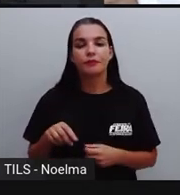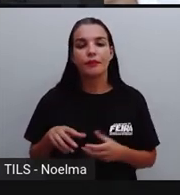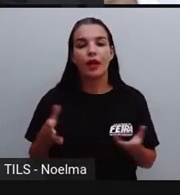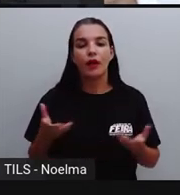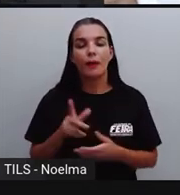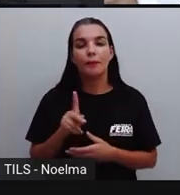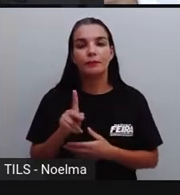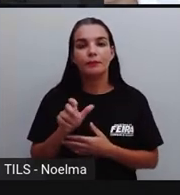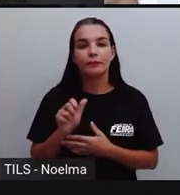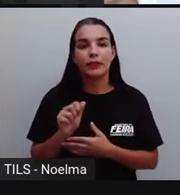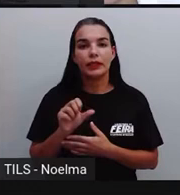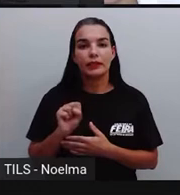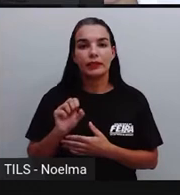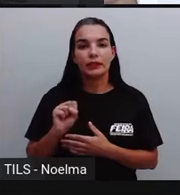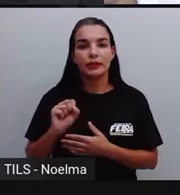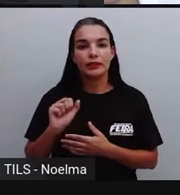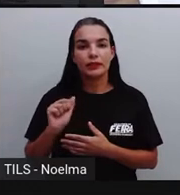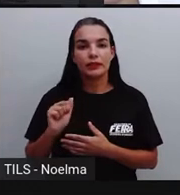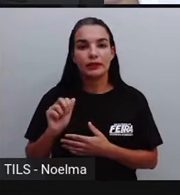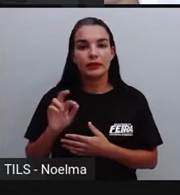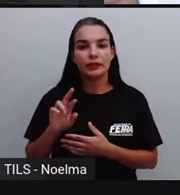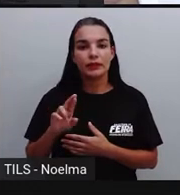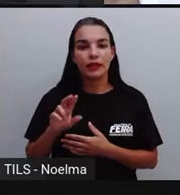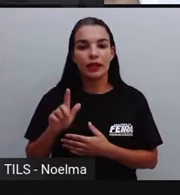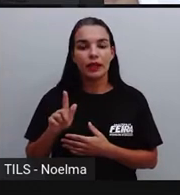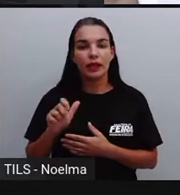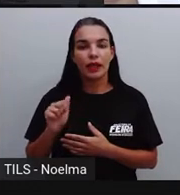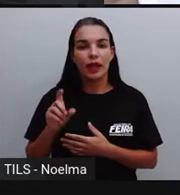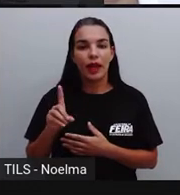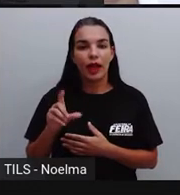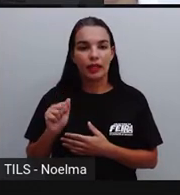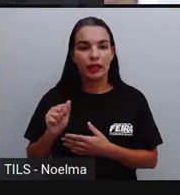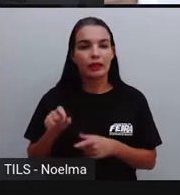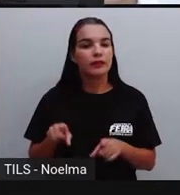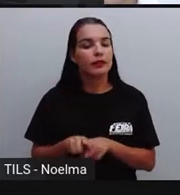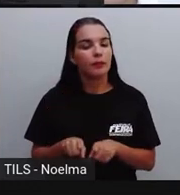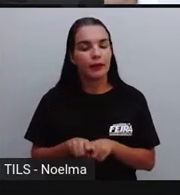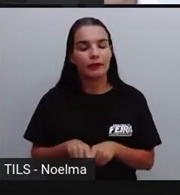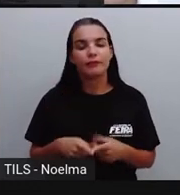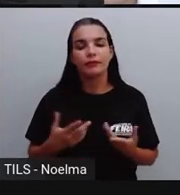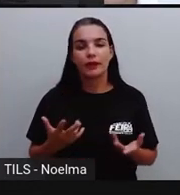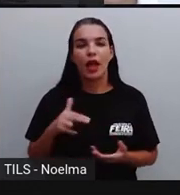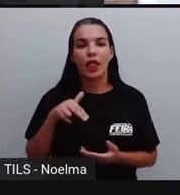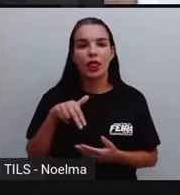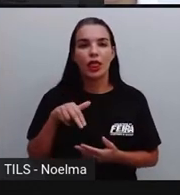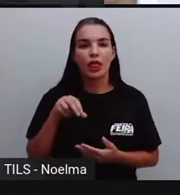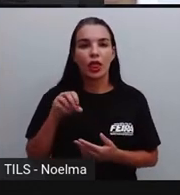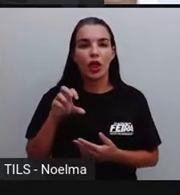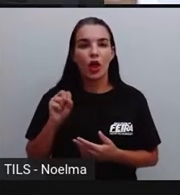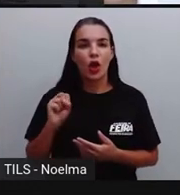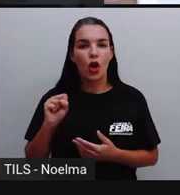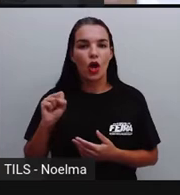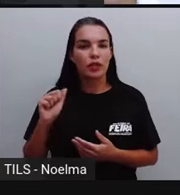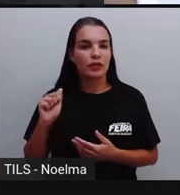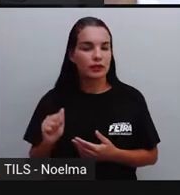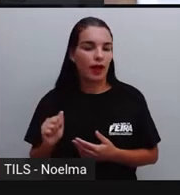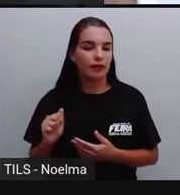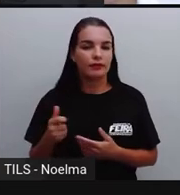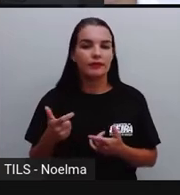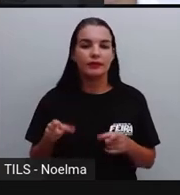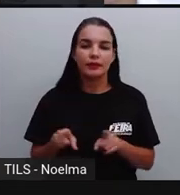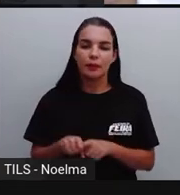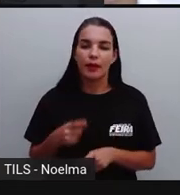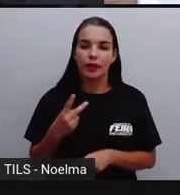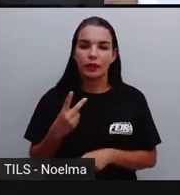Passargada. Mais uma palavrinha com dois sis. Nossa, outra palavrinha com